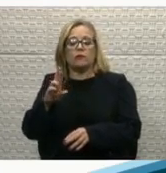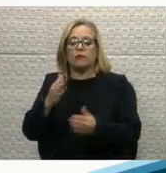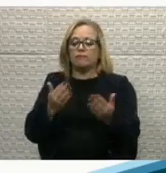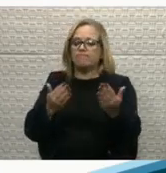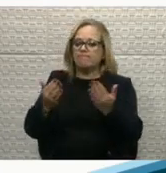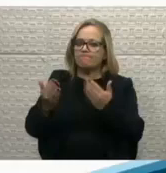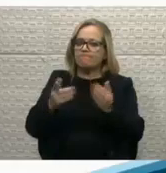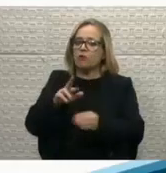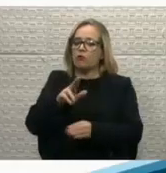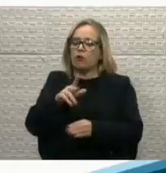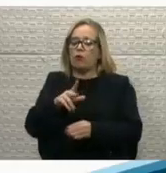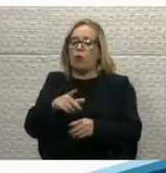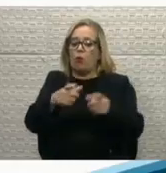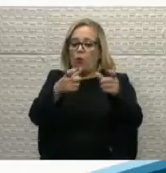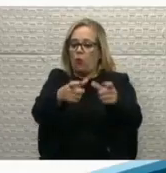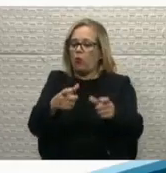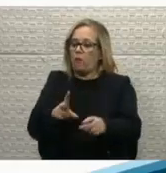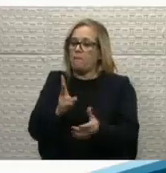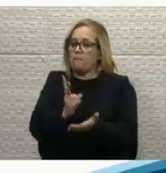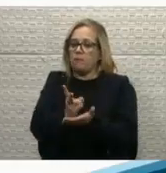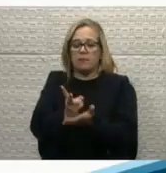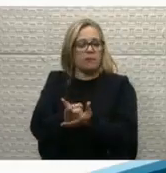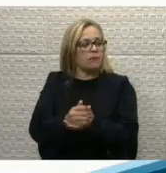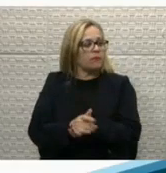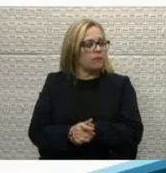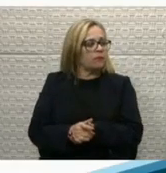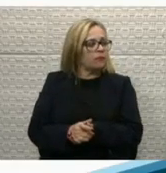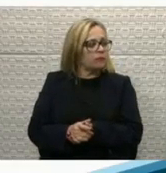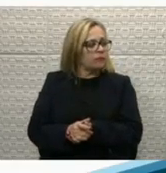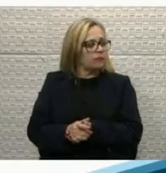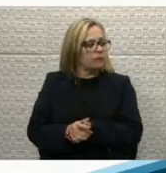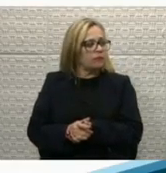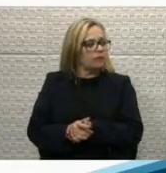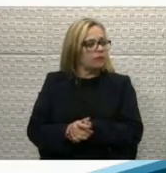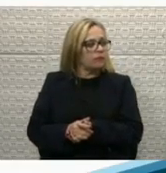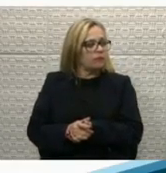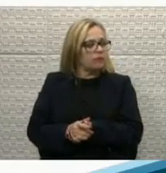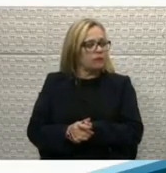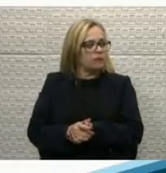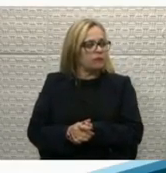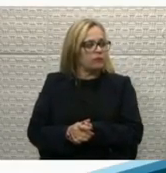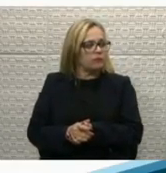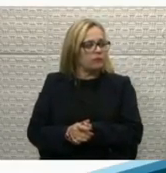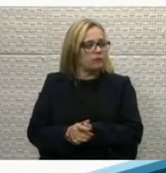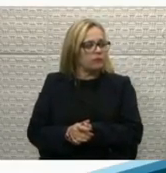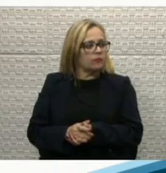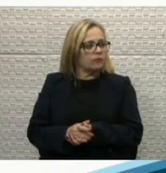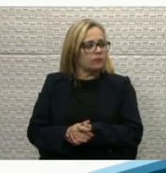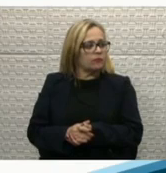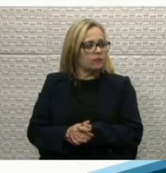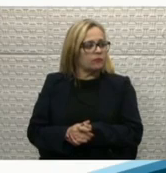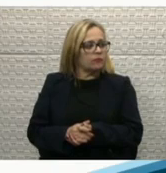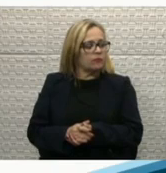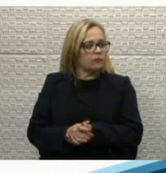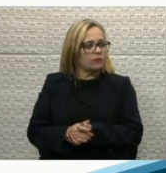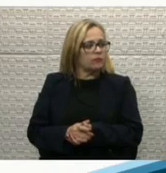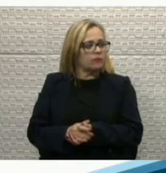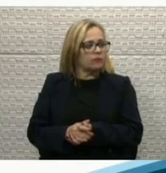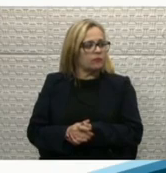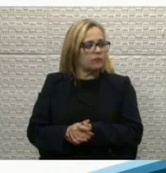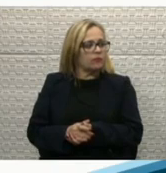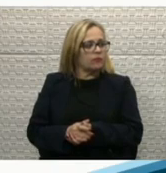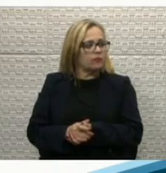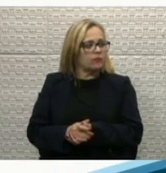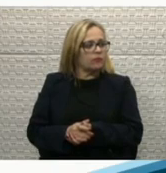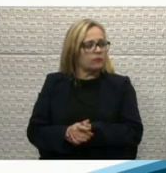componentes que ocupam as mesmas posições. Então, a primeira componente do primeiro é igual à primeira do segundo. E o mesmo vale para a segunda